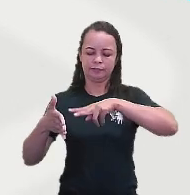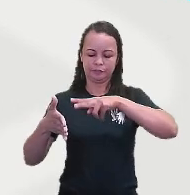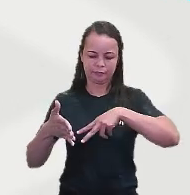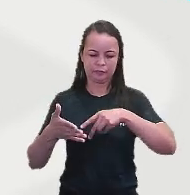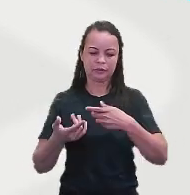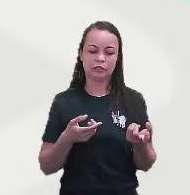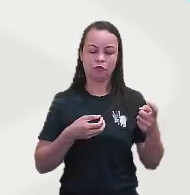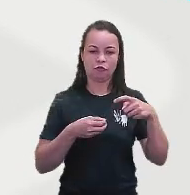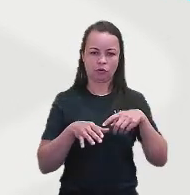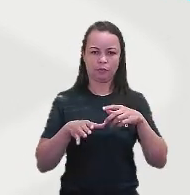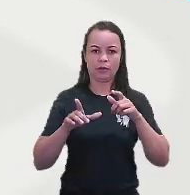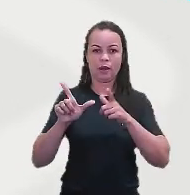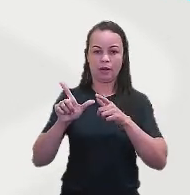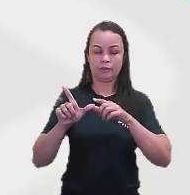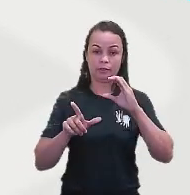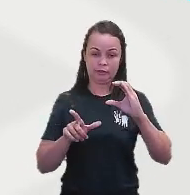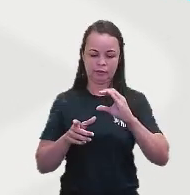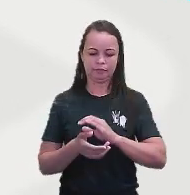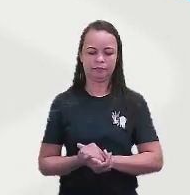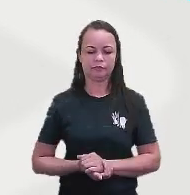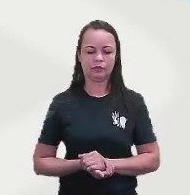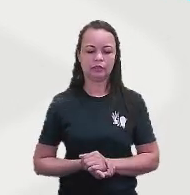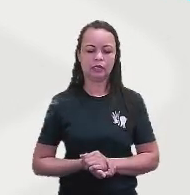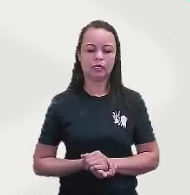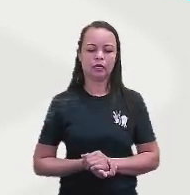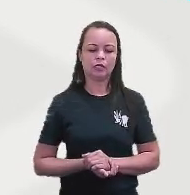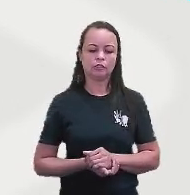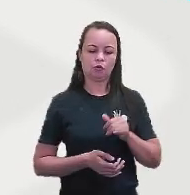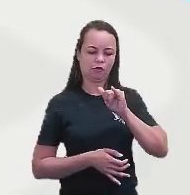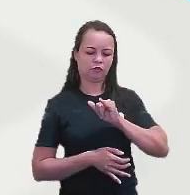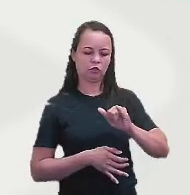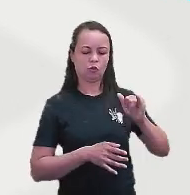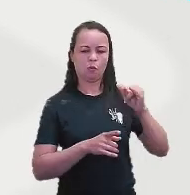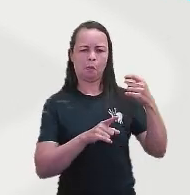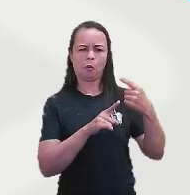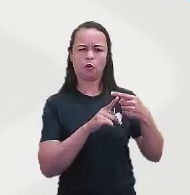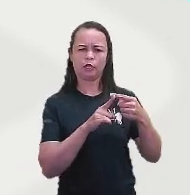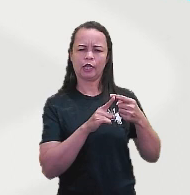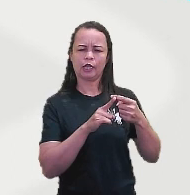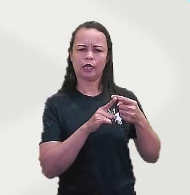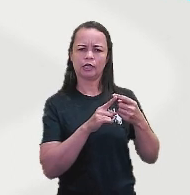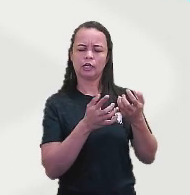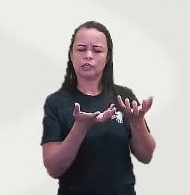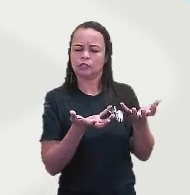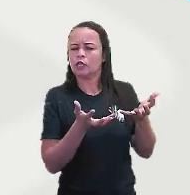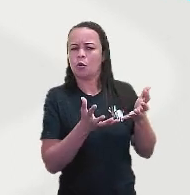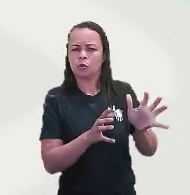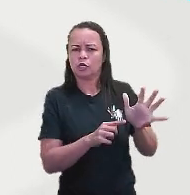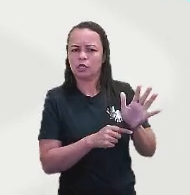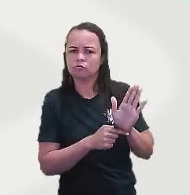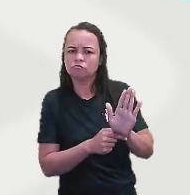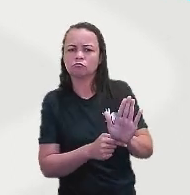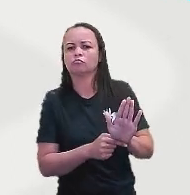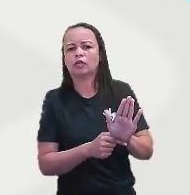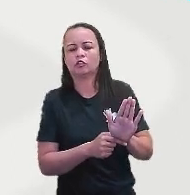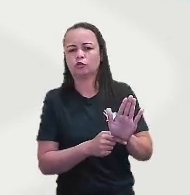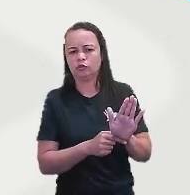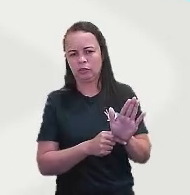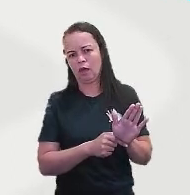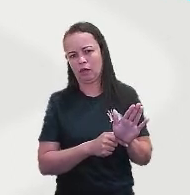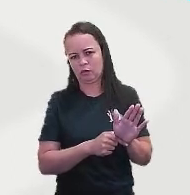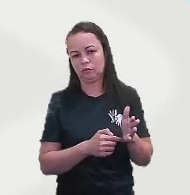letrinha C. Ó, não revelou porque não quis contribuir. No caso, ele não revelou o porquê dele